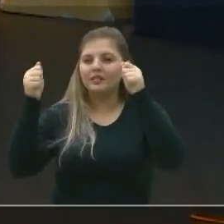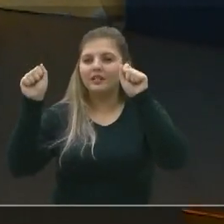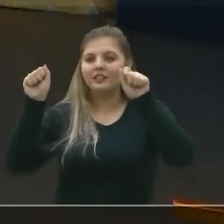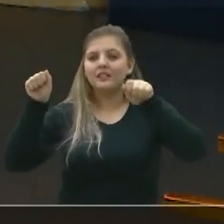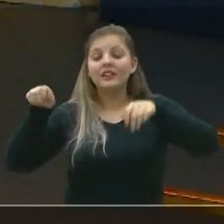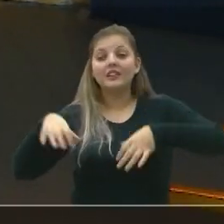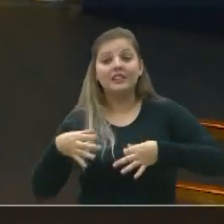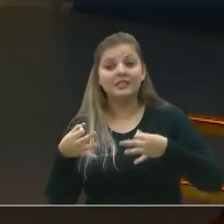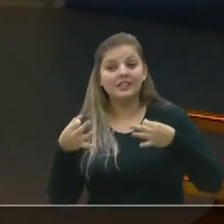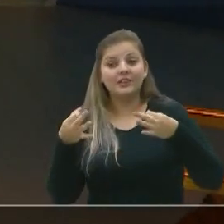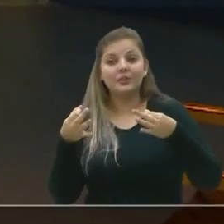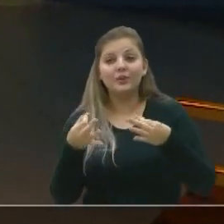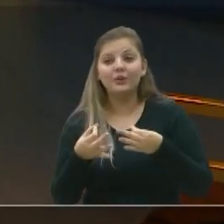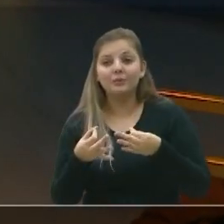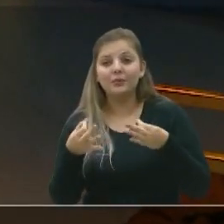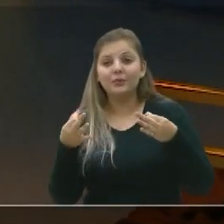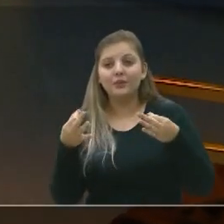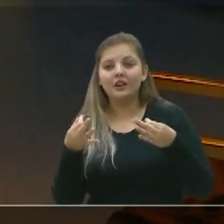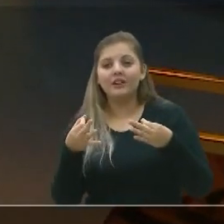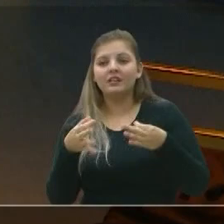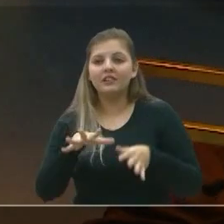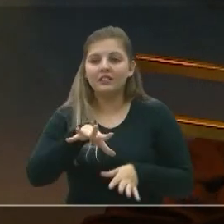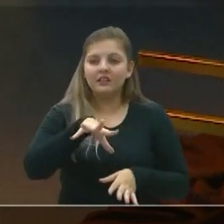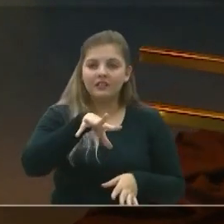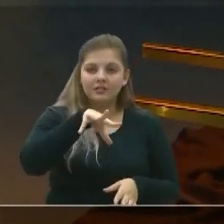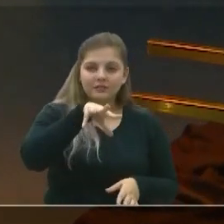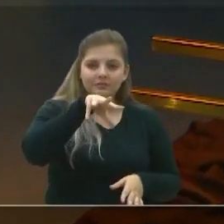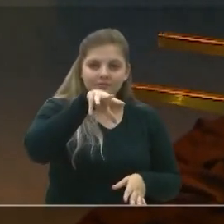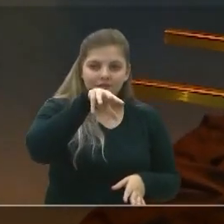Tão certo, tão certo como o ar que